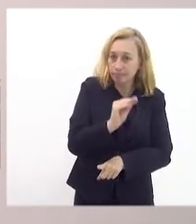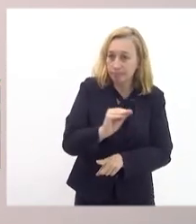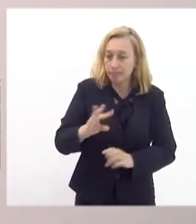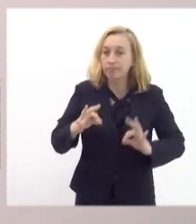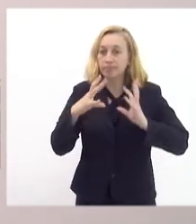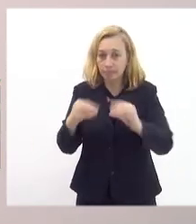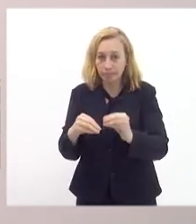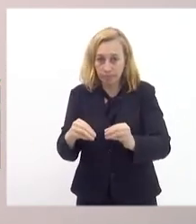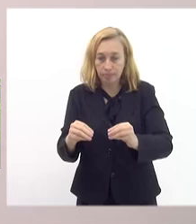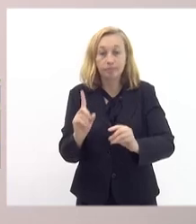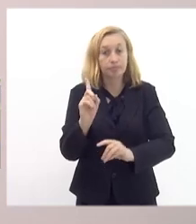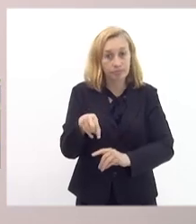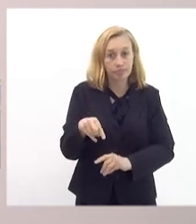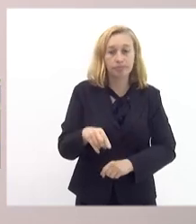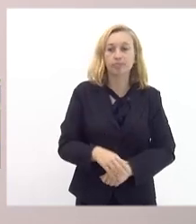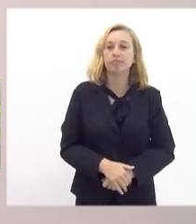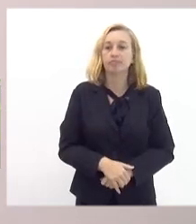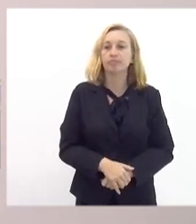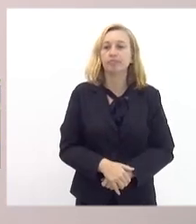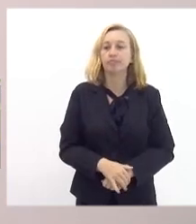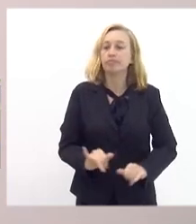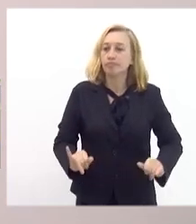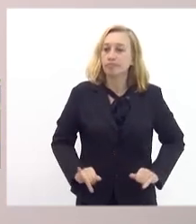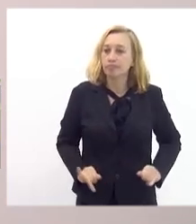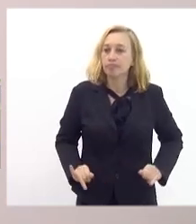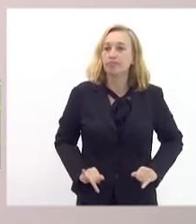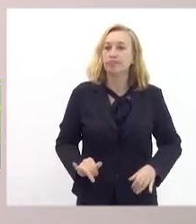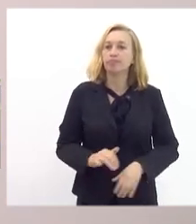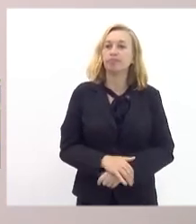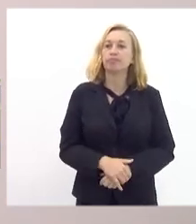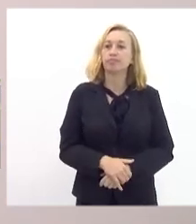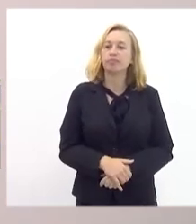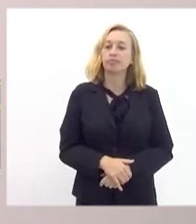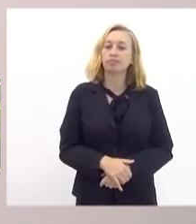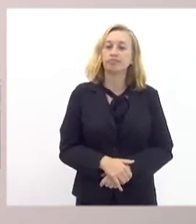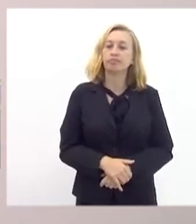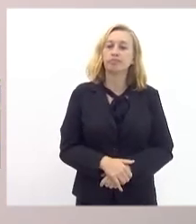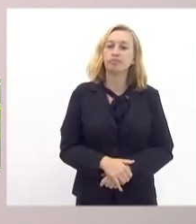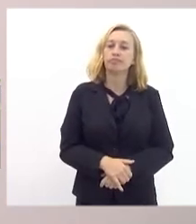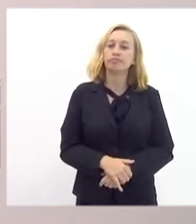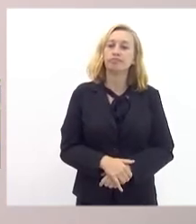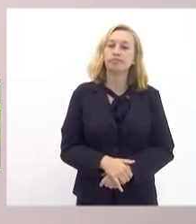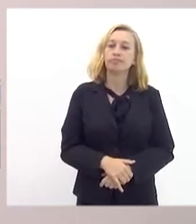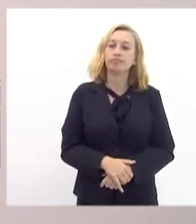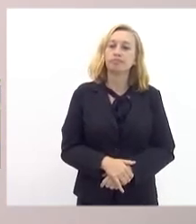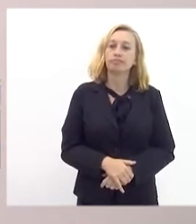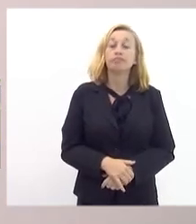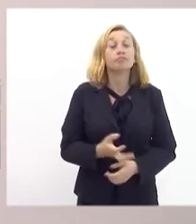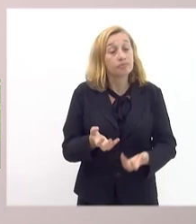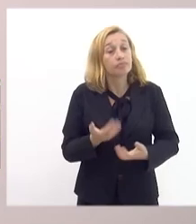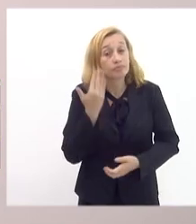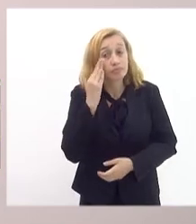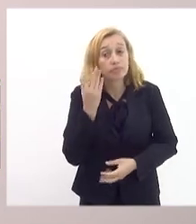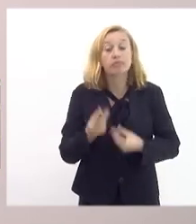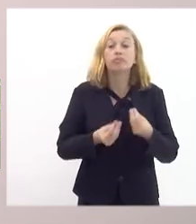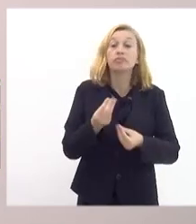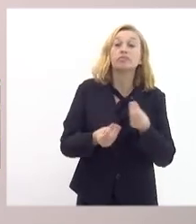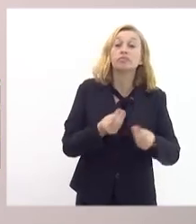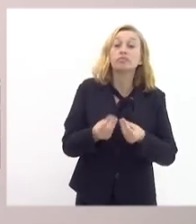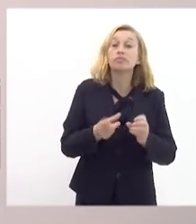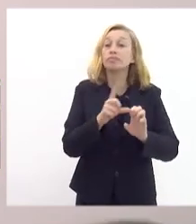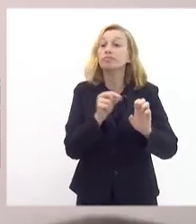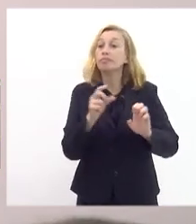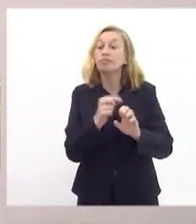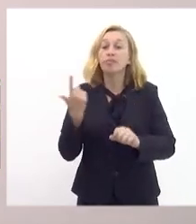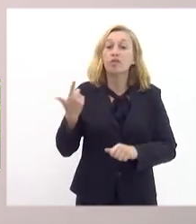tudo isso aí né a gente tem sofrido e companheiro que a gente tem que entender como que se